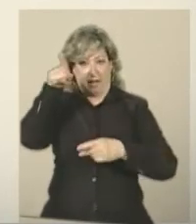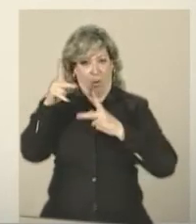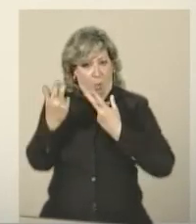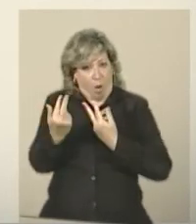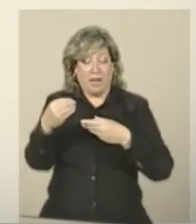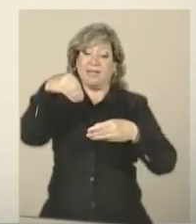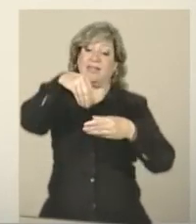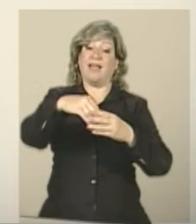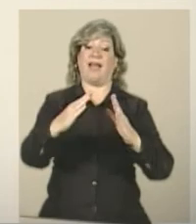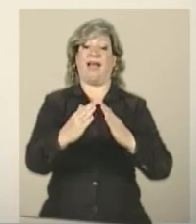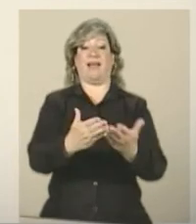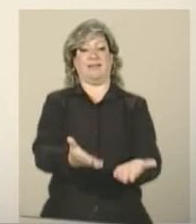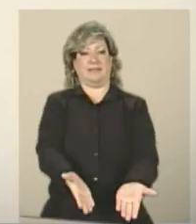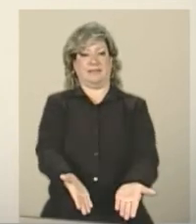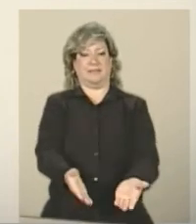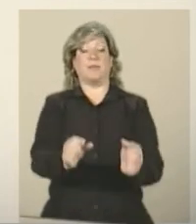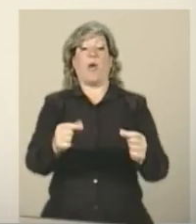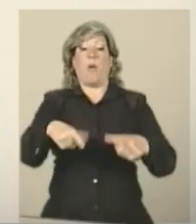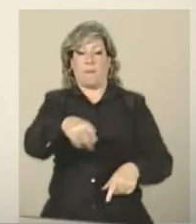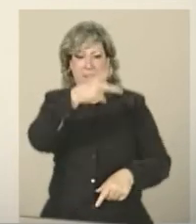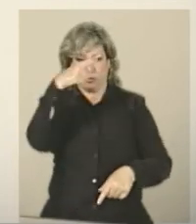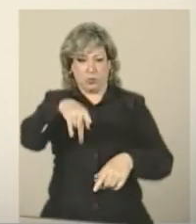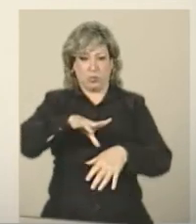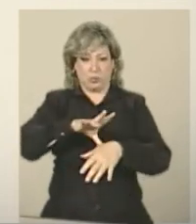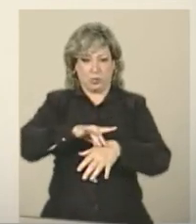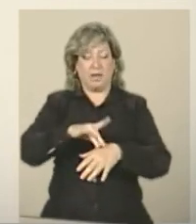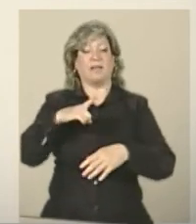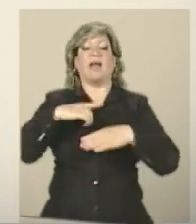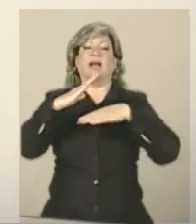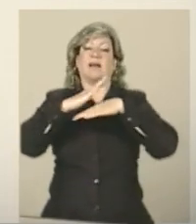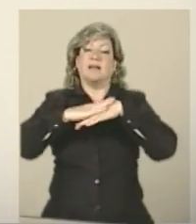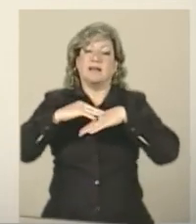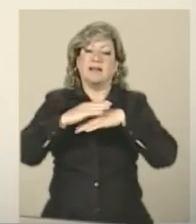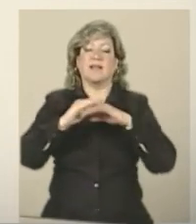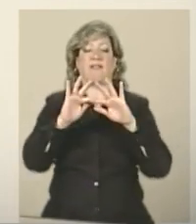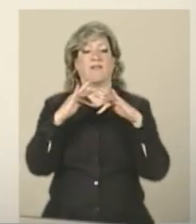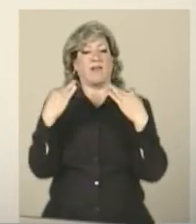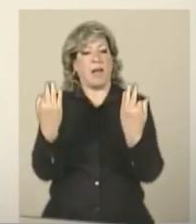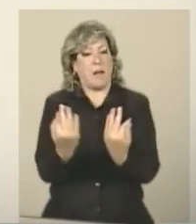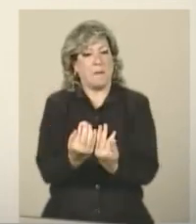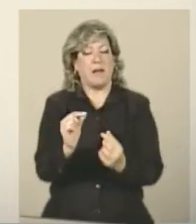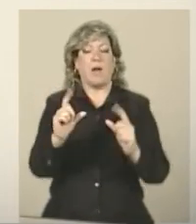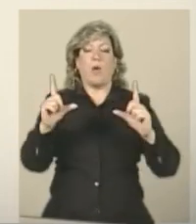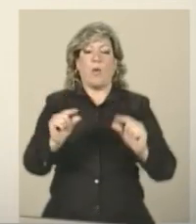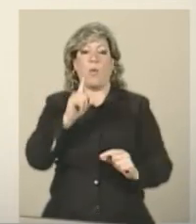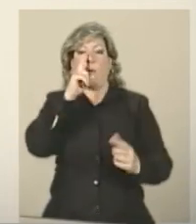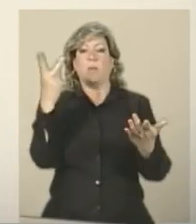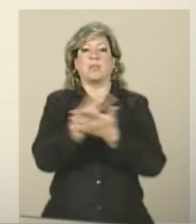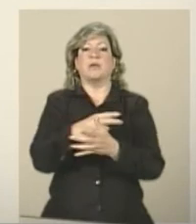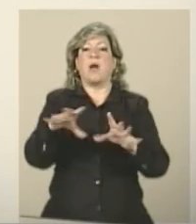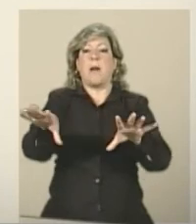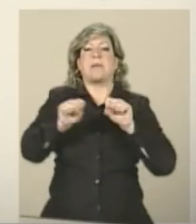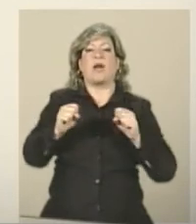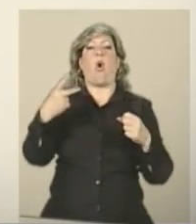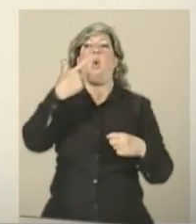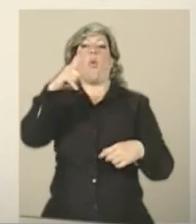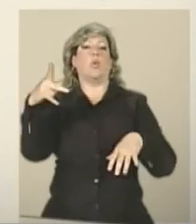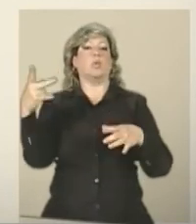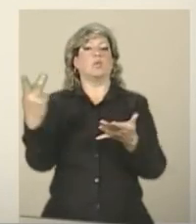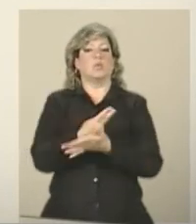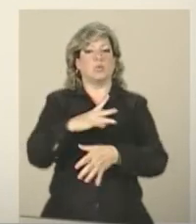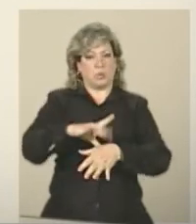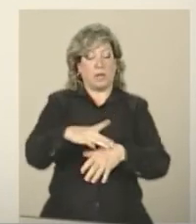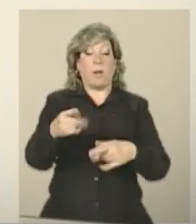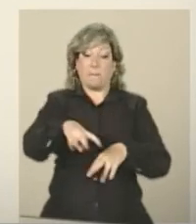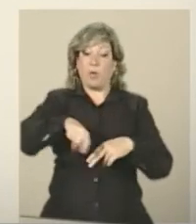no conforto do Lar onde o paciente terá o carinho da família e Menor risco de infecções por